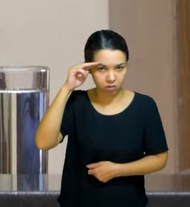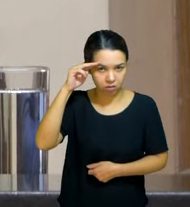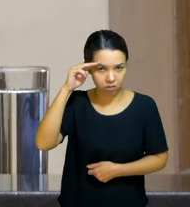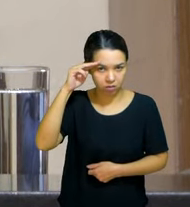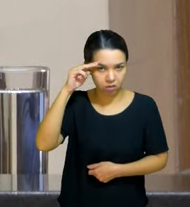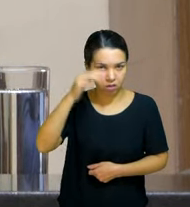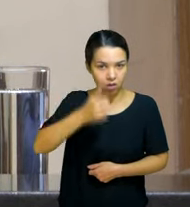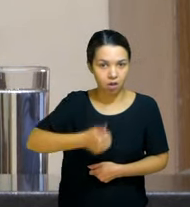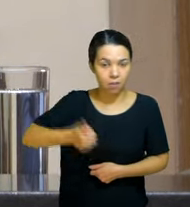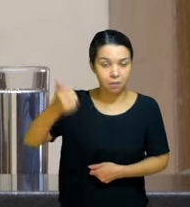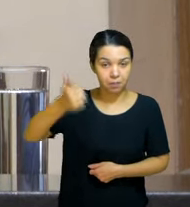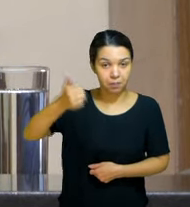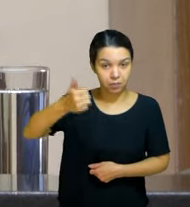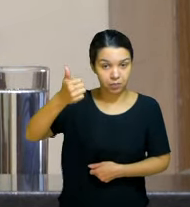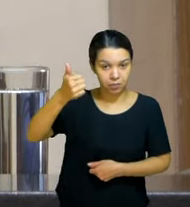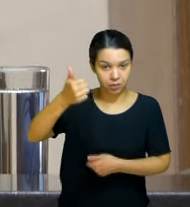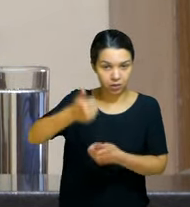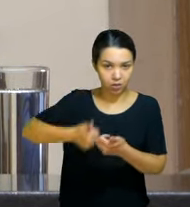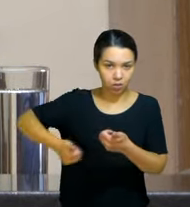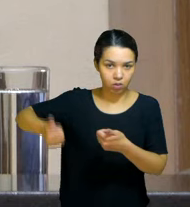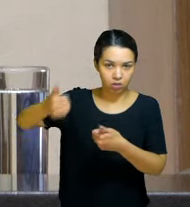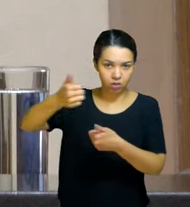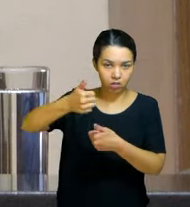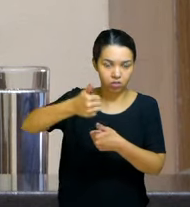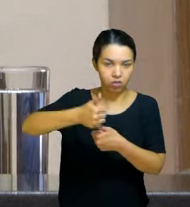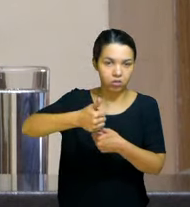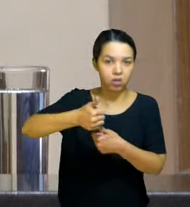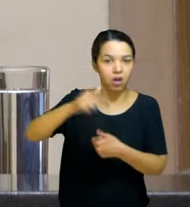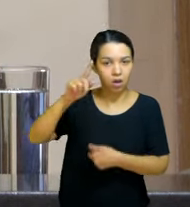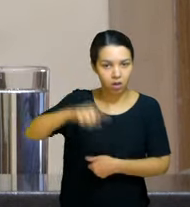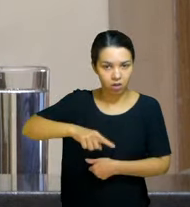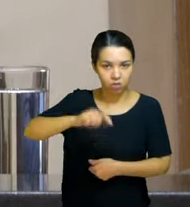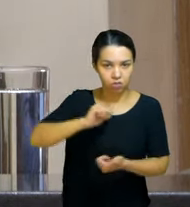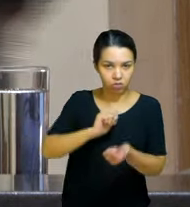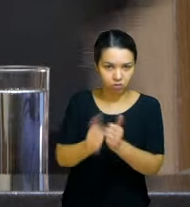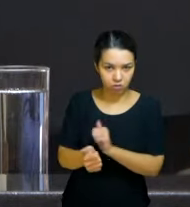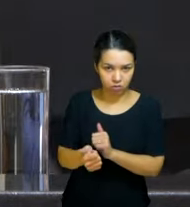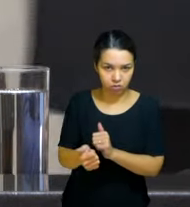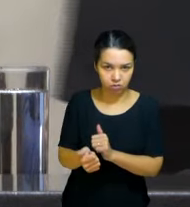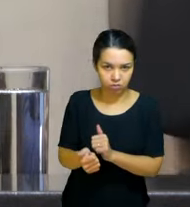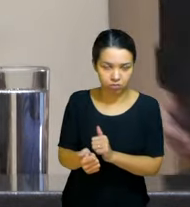esporte. Como prioridade.